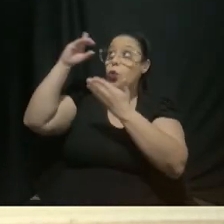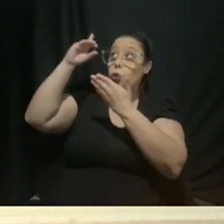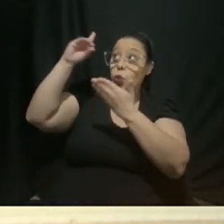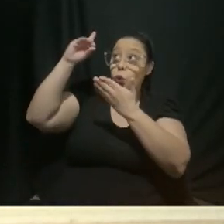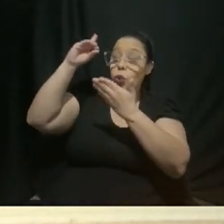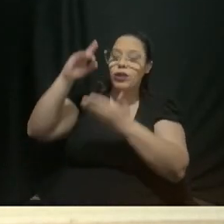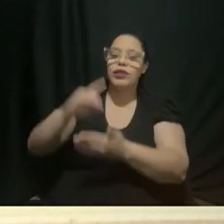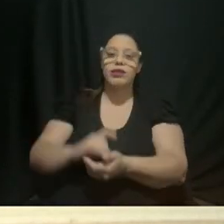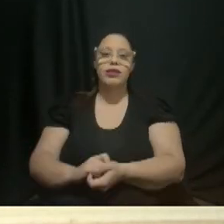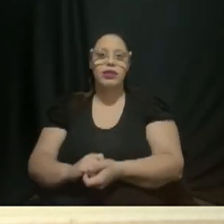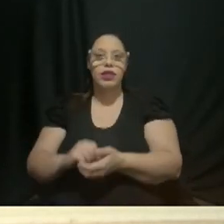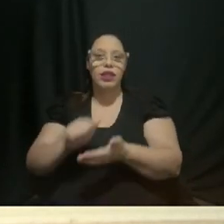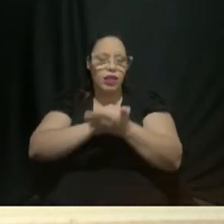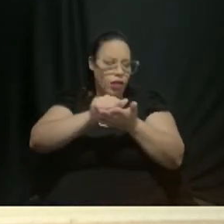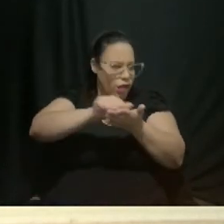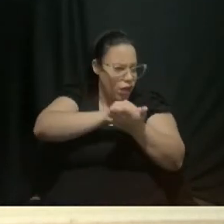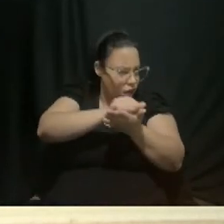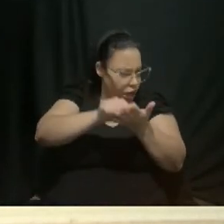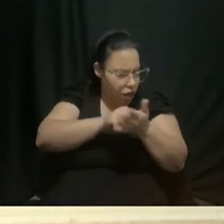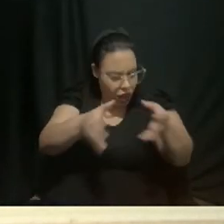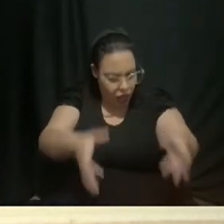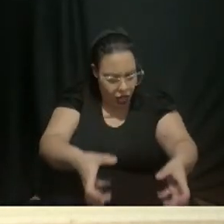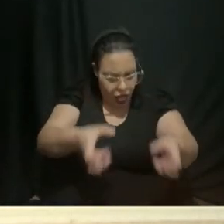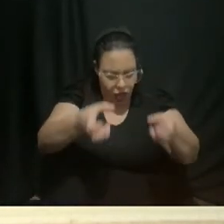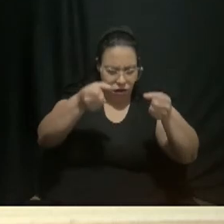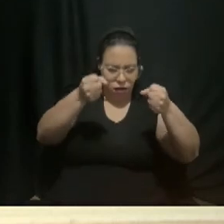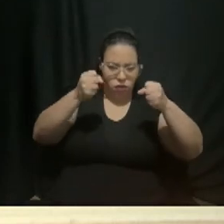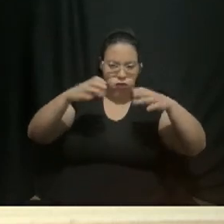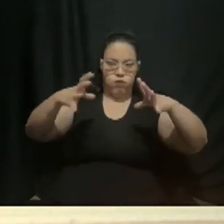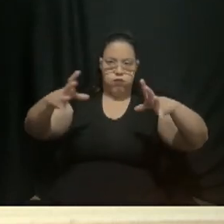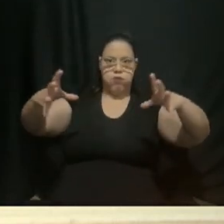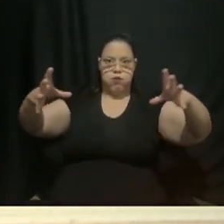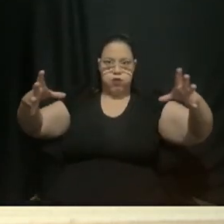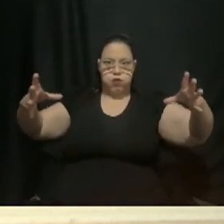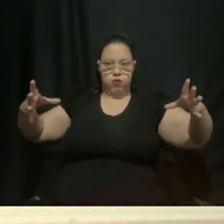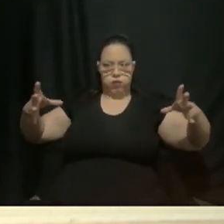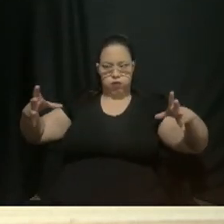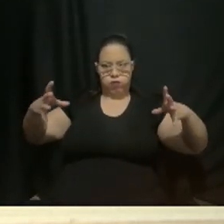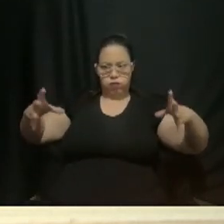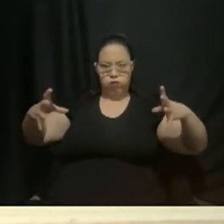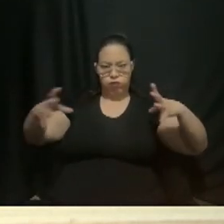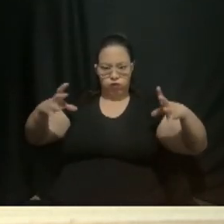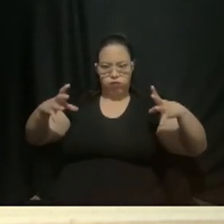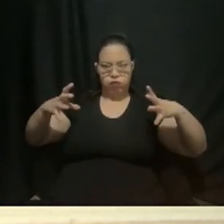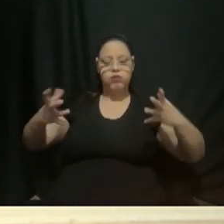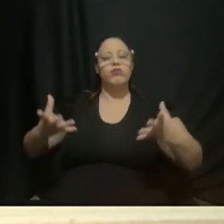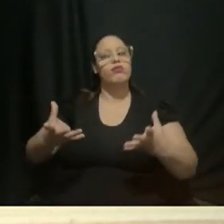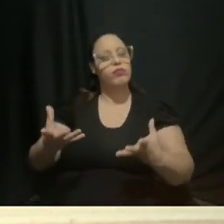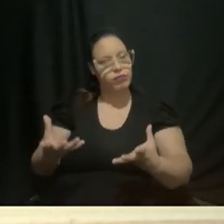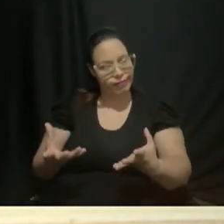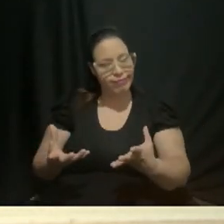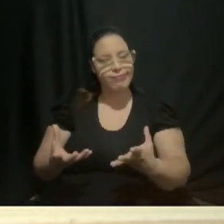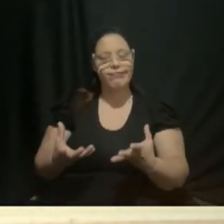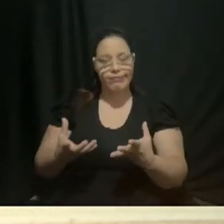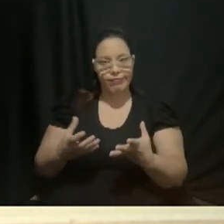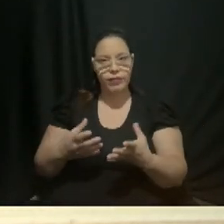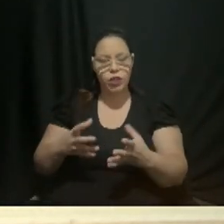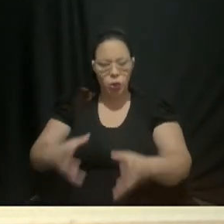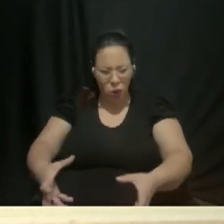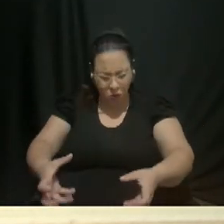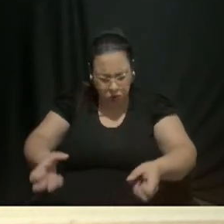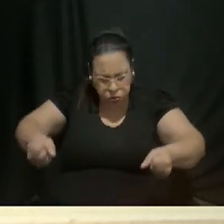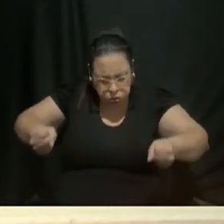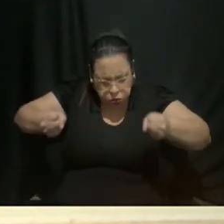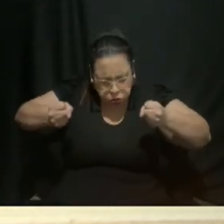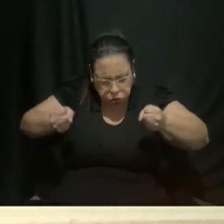panela, vale a gente lembrar que as panelas de cozinha industrial pesada. São enormes, né? E pesadas, né? Além de ser lavar, depois você tem